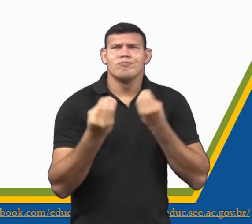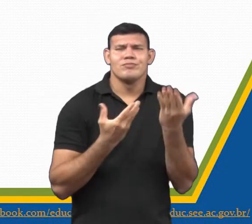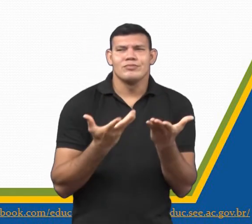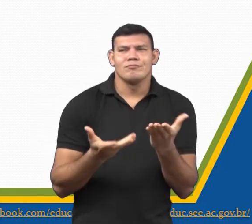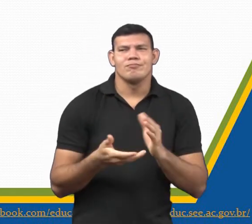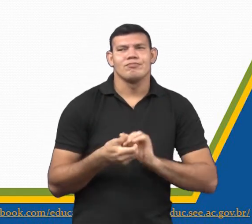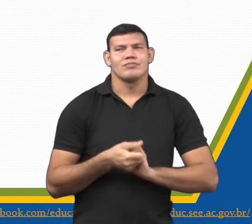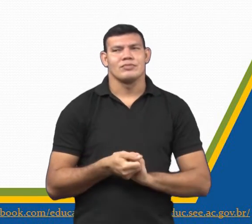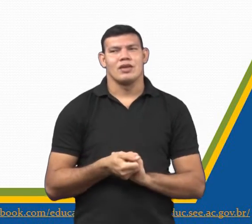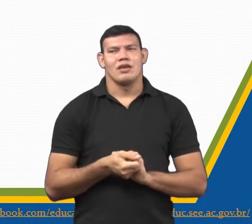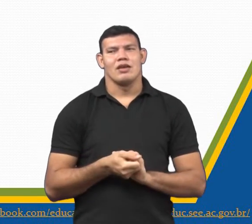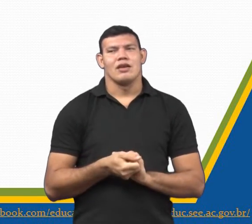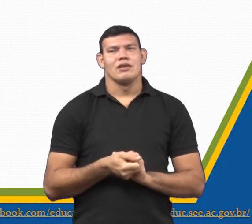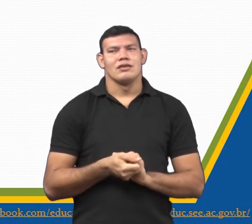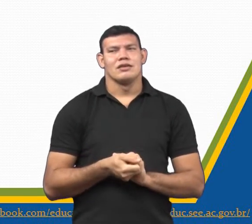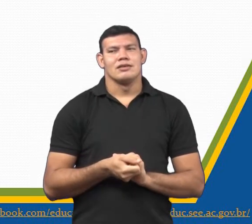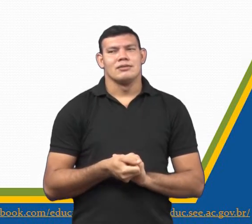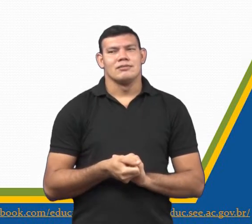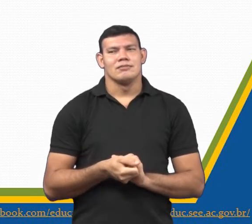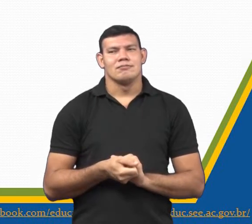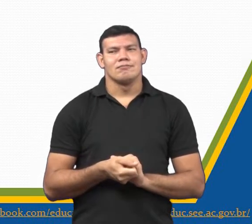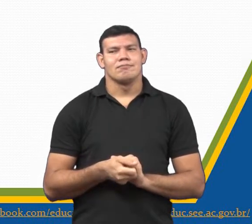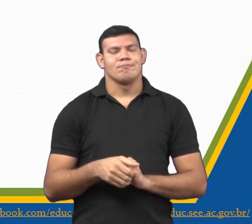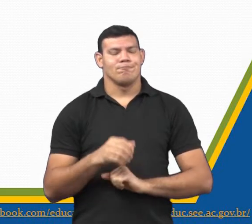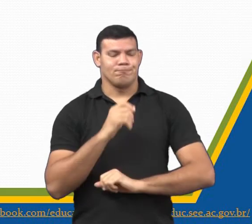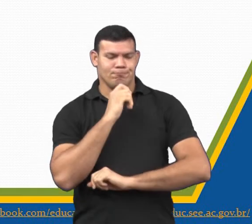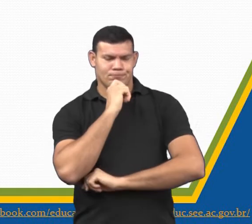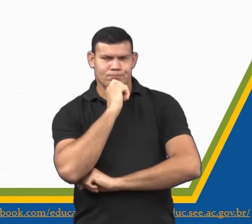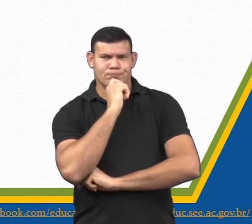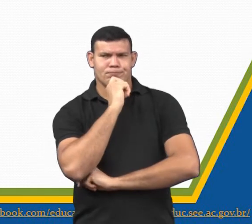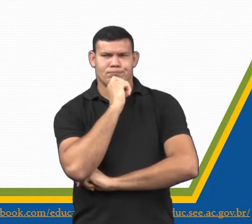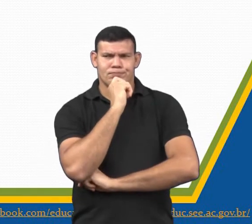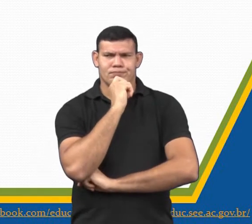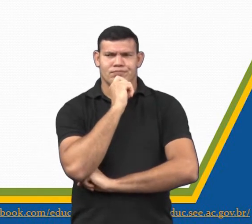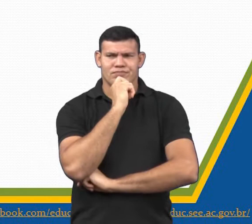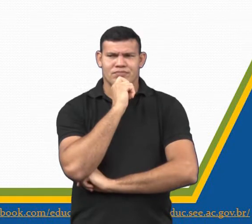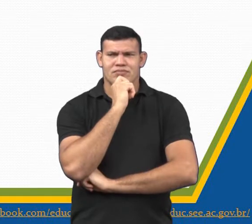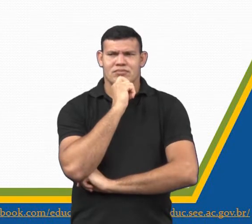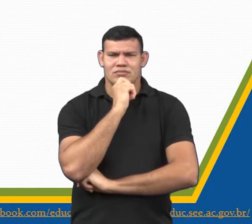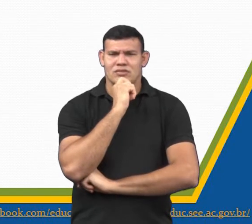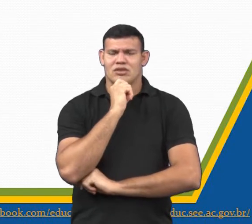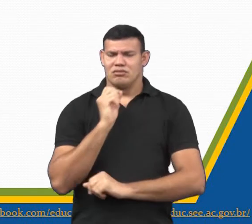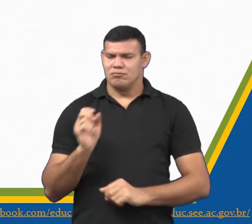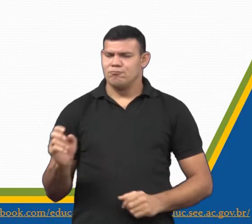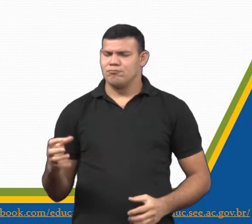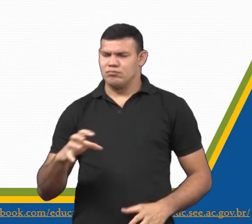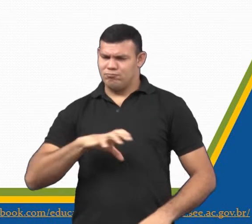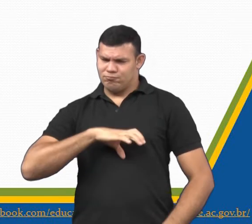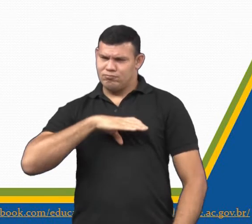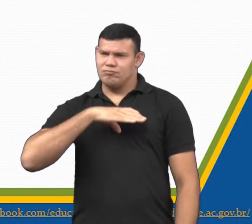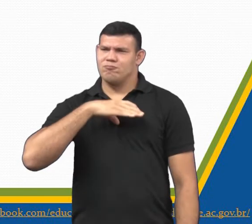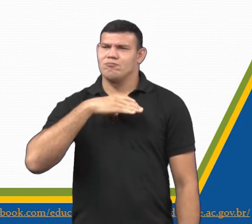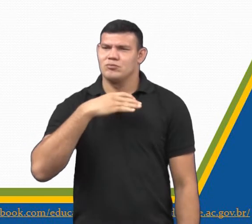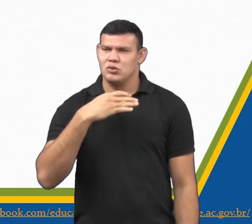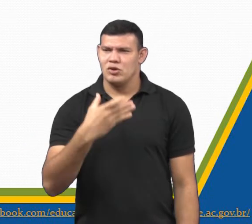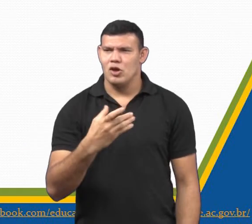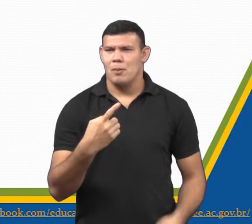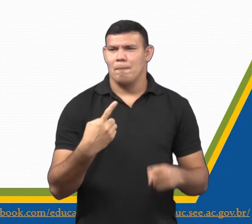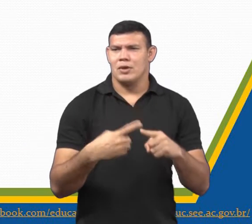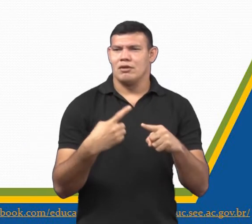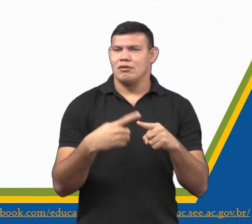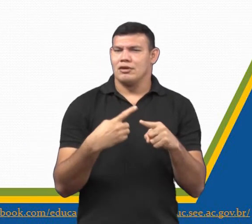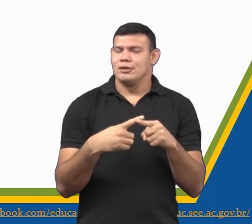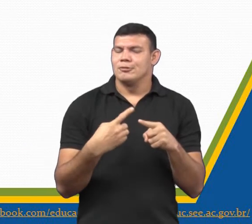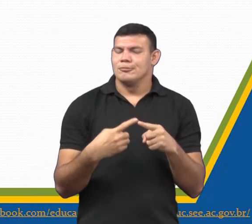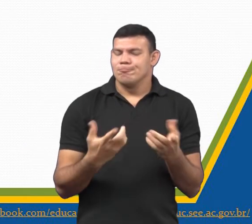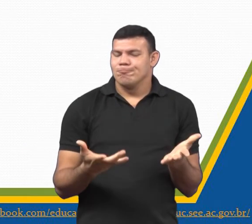Muy valiente, porque como anda la cosa, animar-se a venir. Vejam, sempre